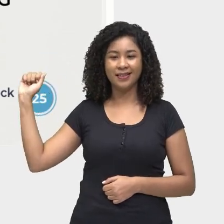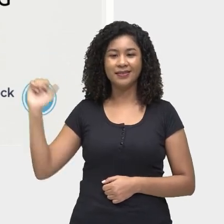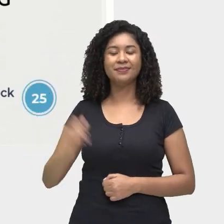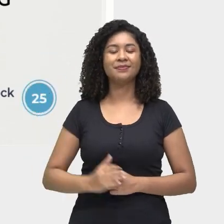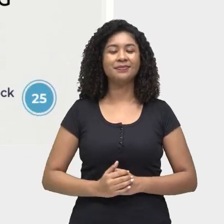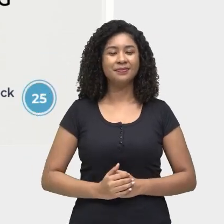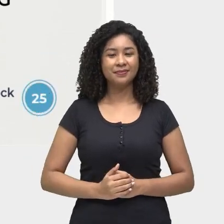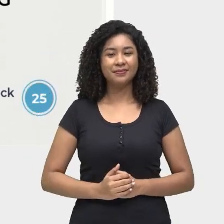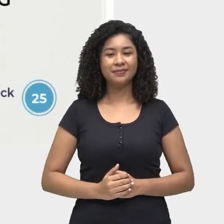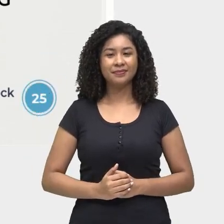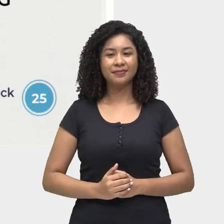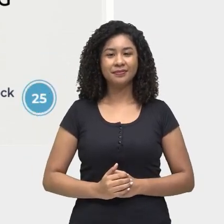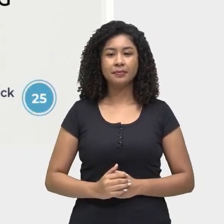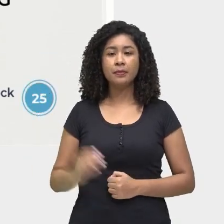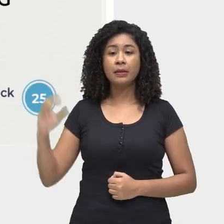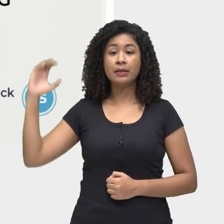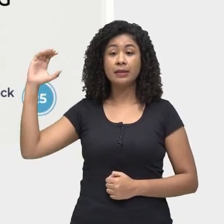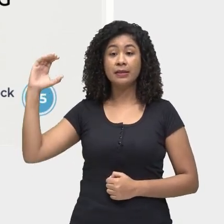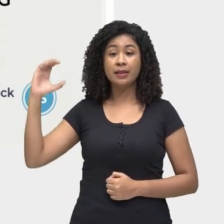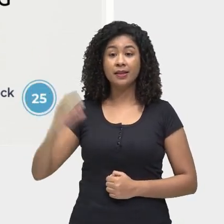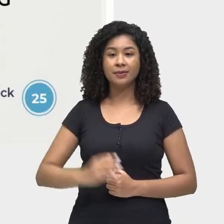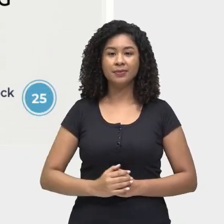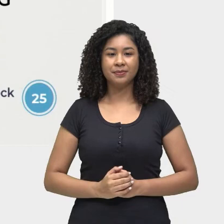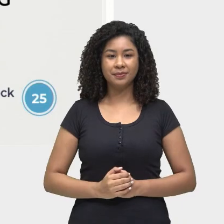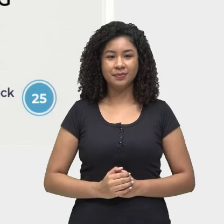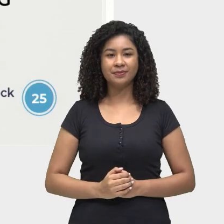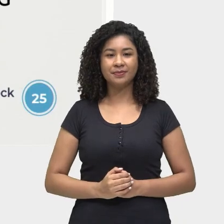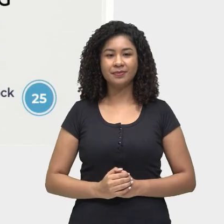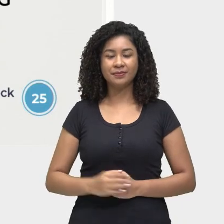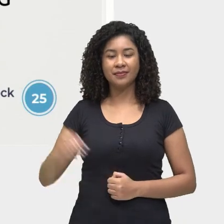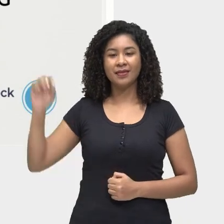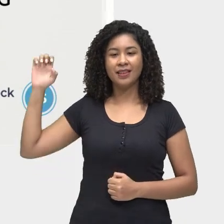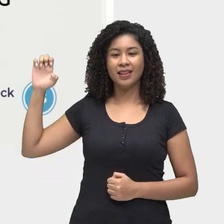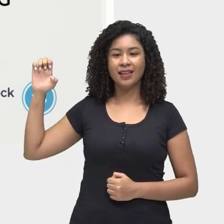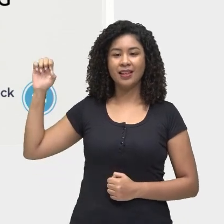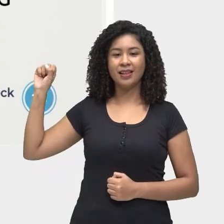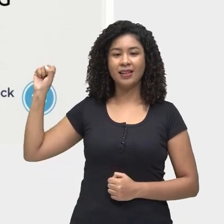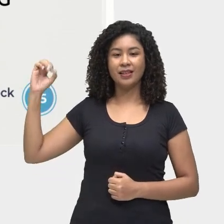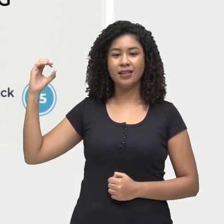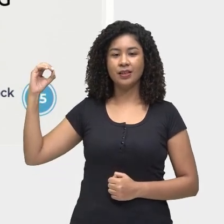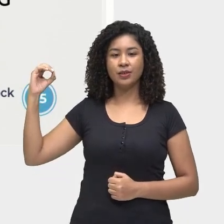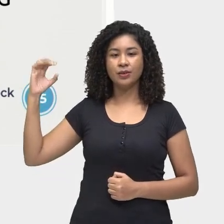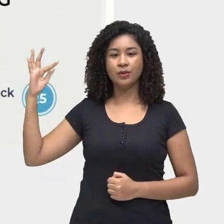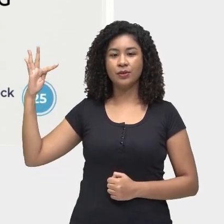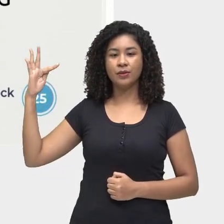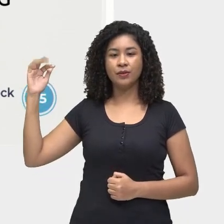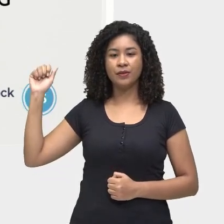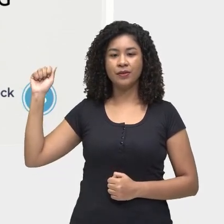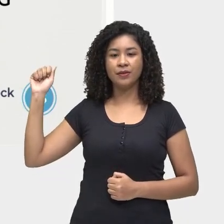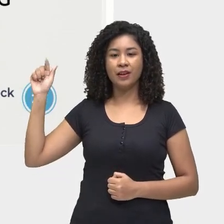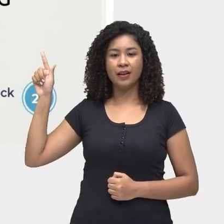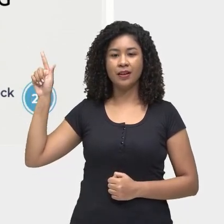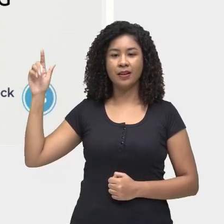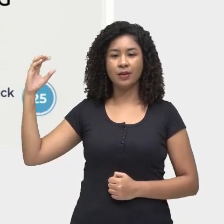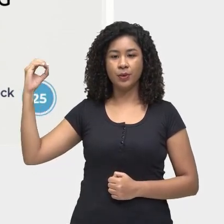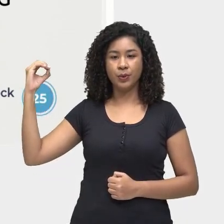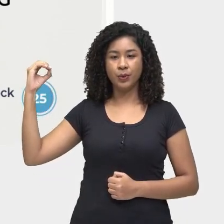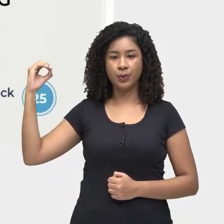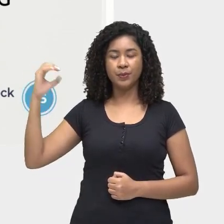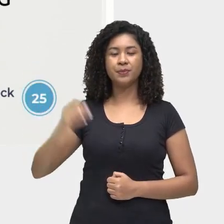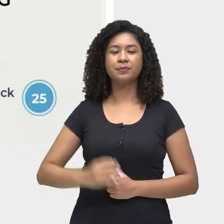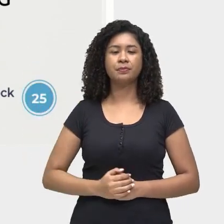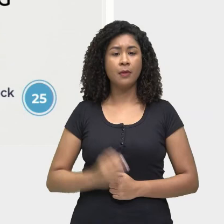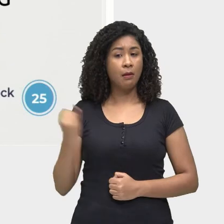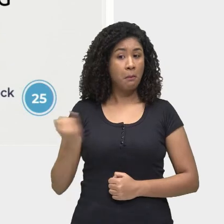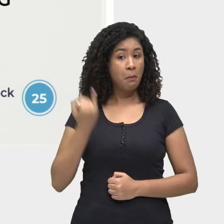inicia. Na letra C, nós temos o esôfago. É importante, gente, a gente destacar que